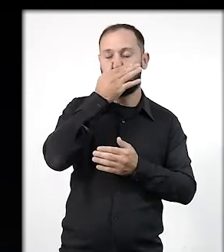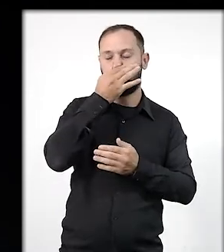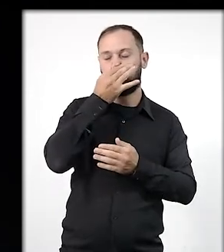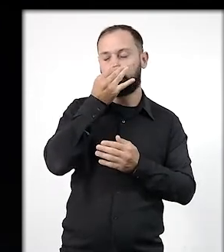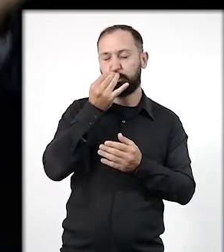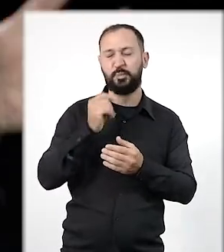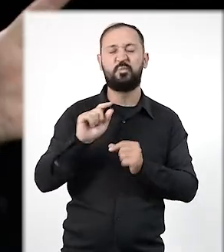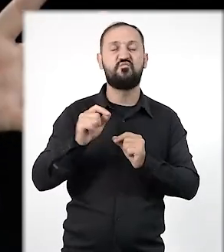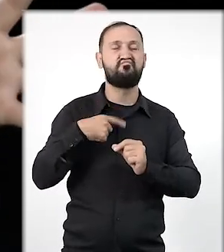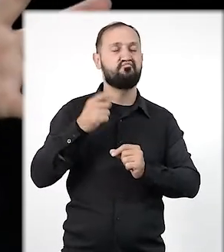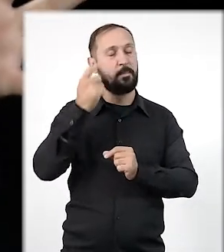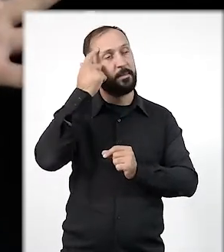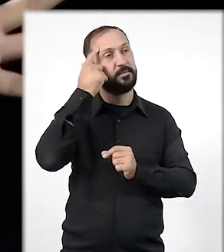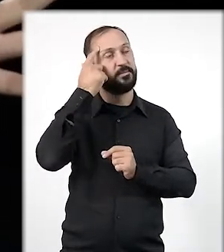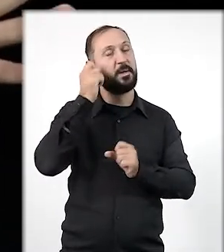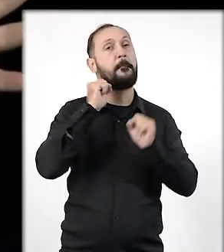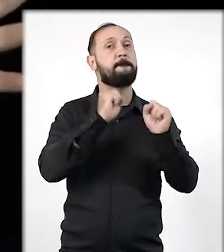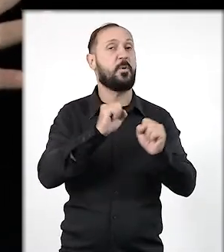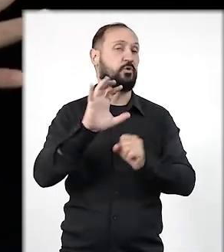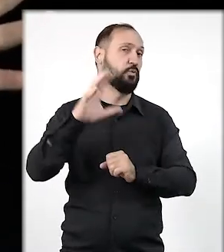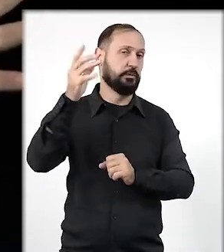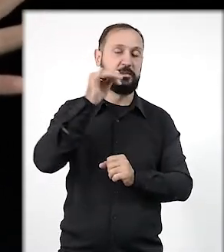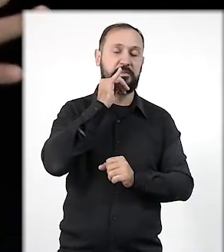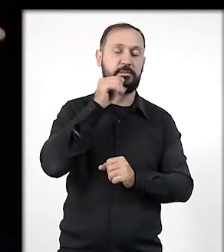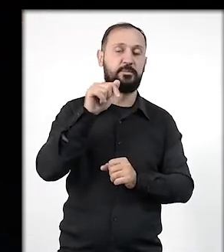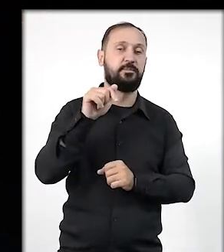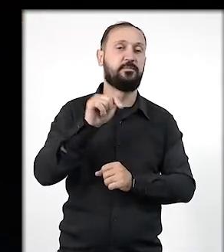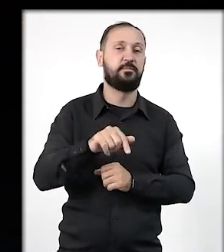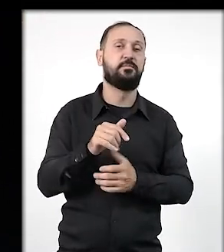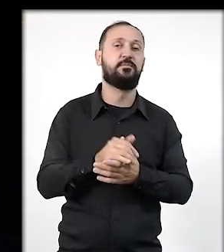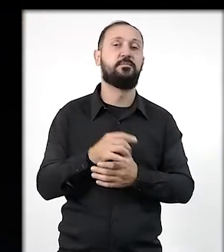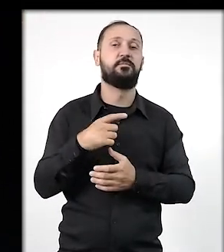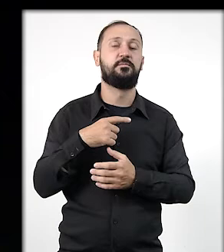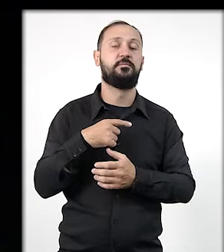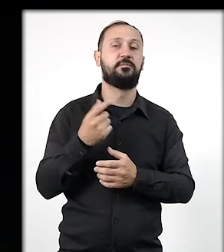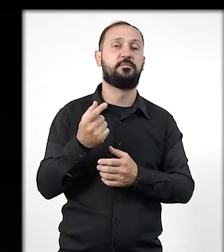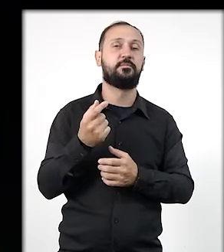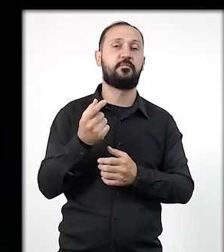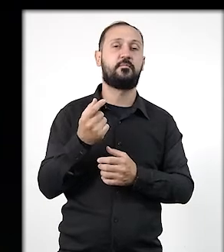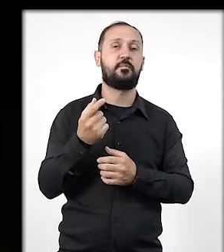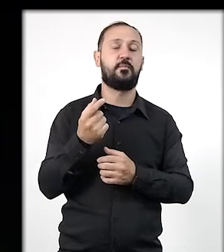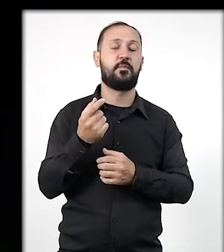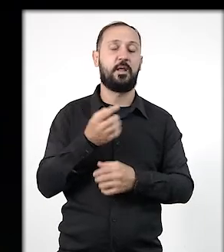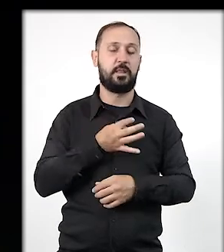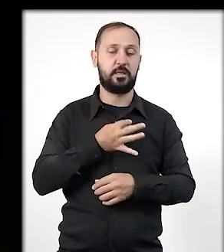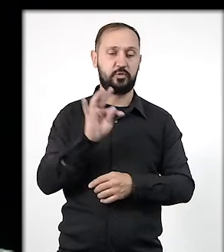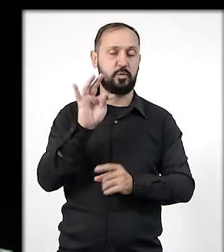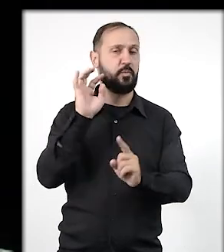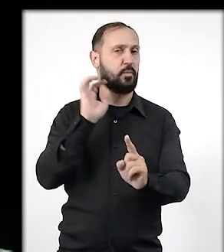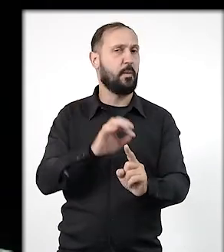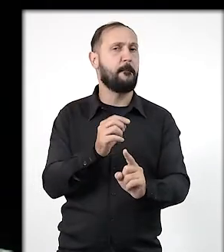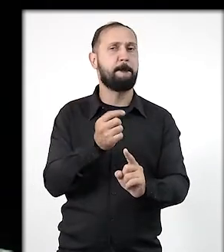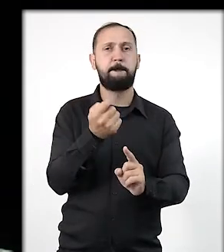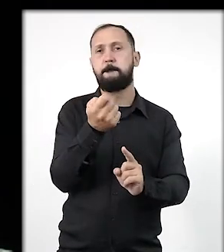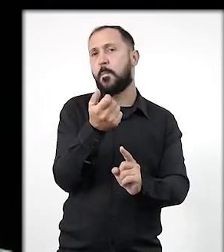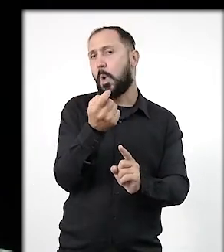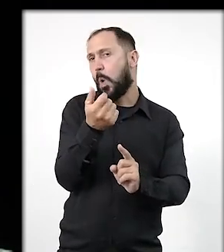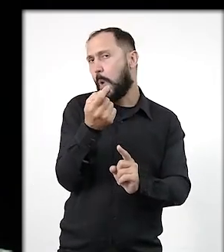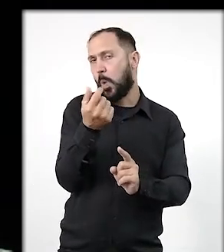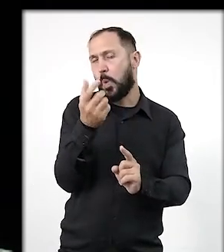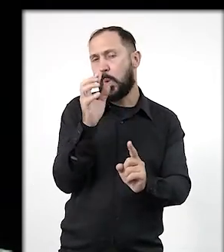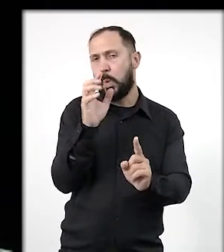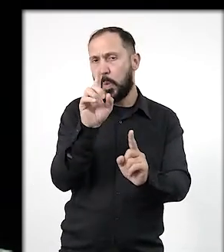Fabiano, hipoteticamente. Um indivíduo, ele possui baixo nível de exposição à testosterona, então eu